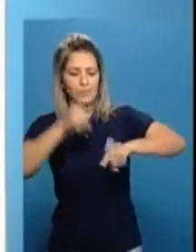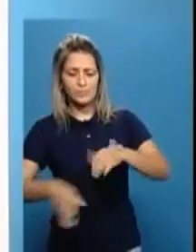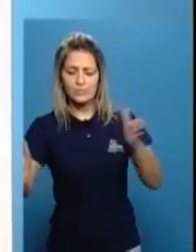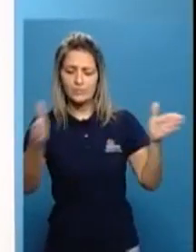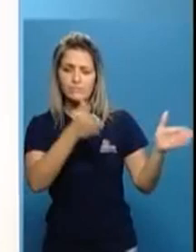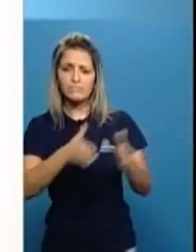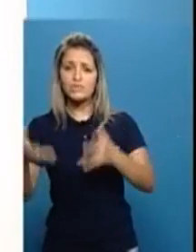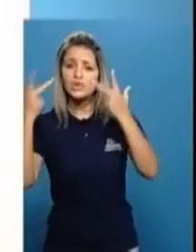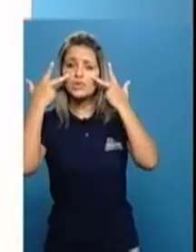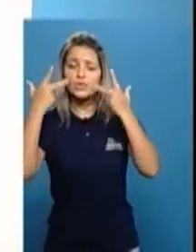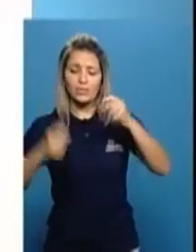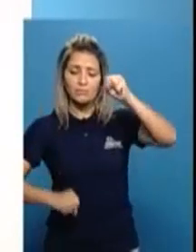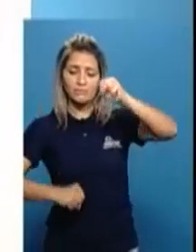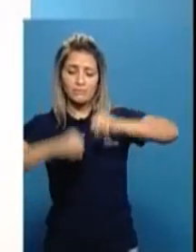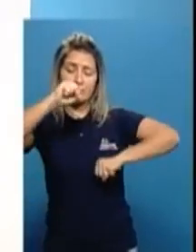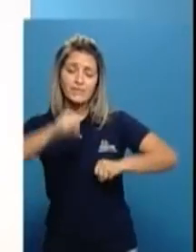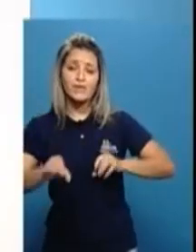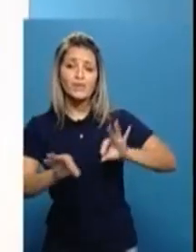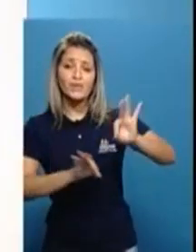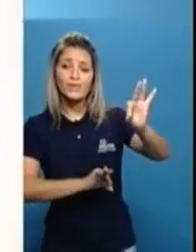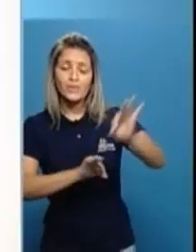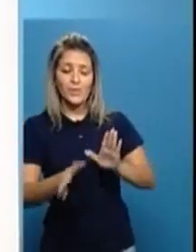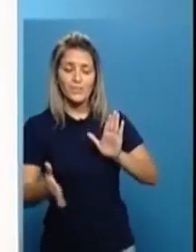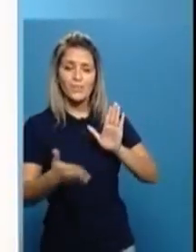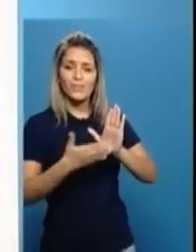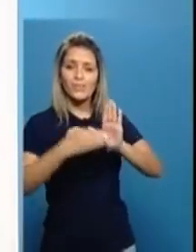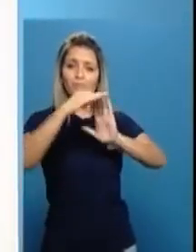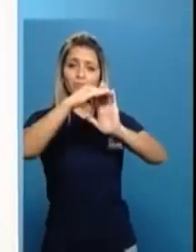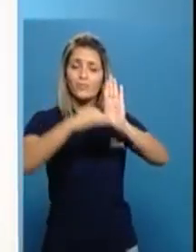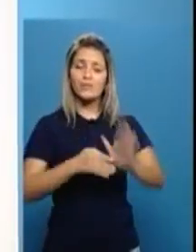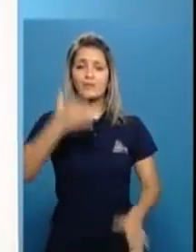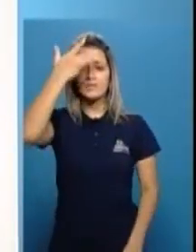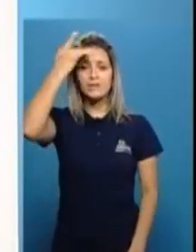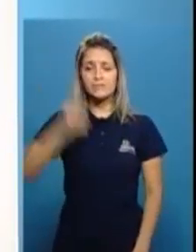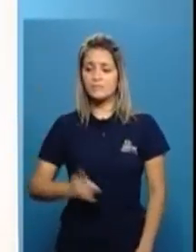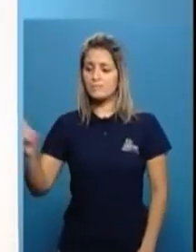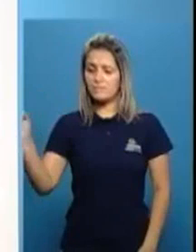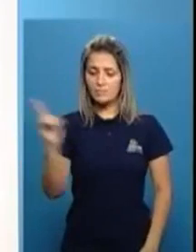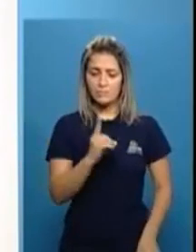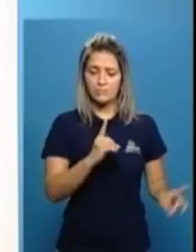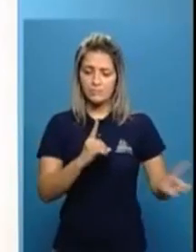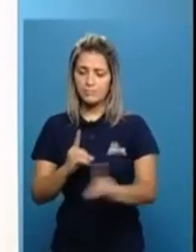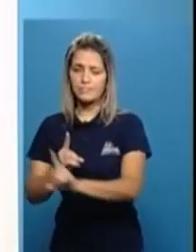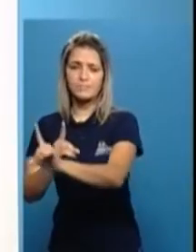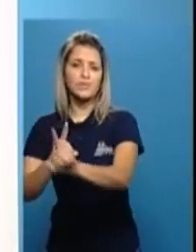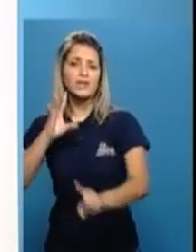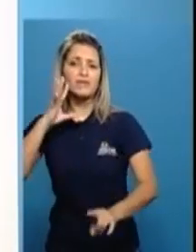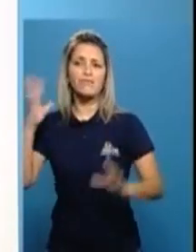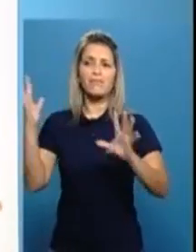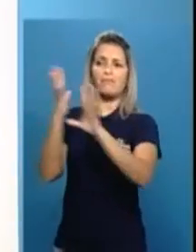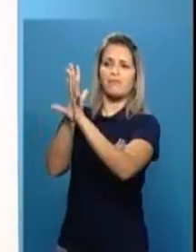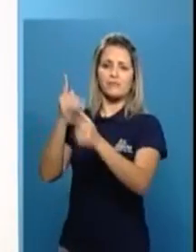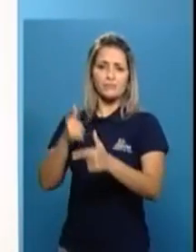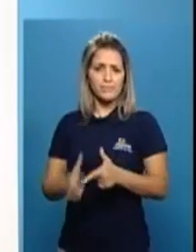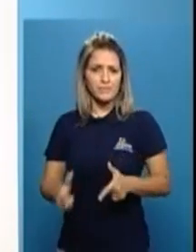em uma organização de serviços e estabelecer um padrão de tráfego que não seja complicado, tanto para o cliente